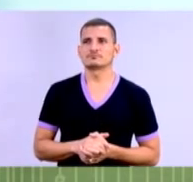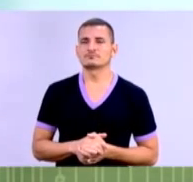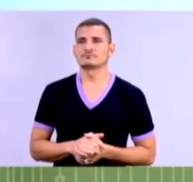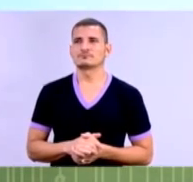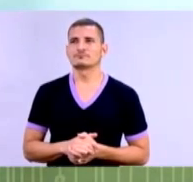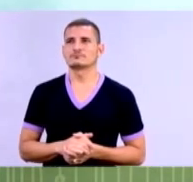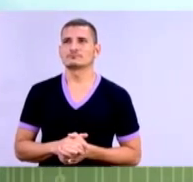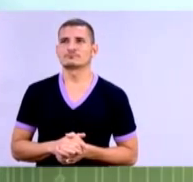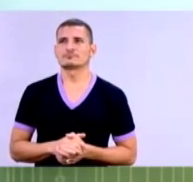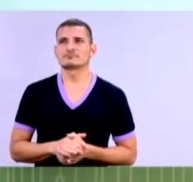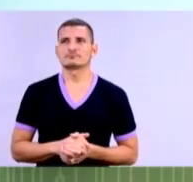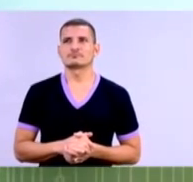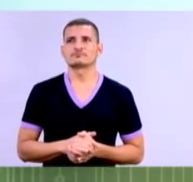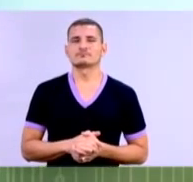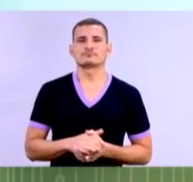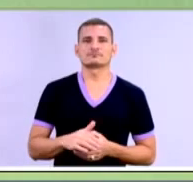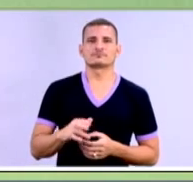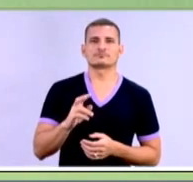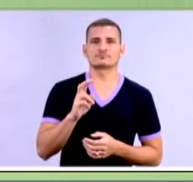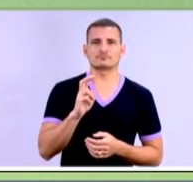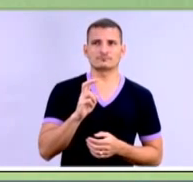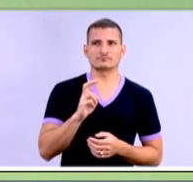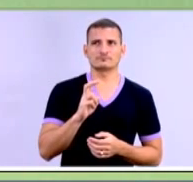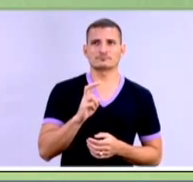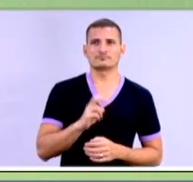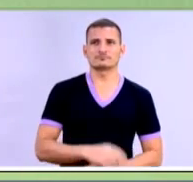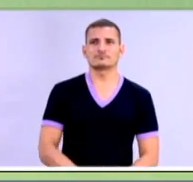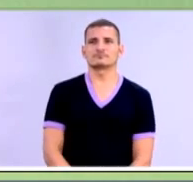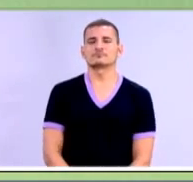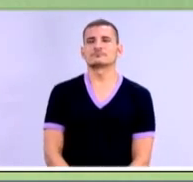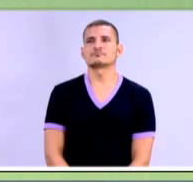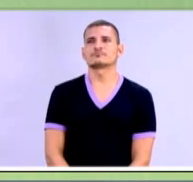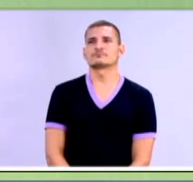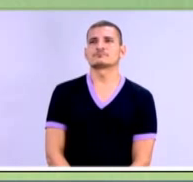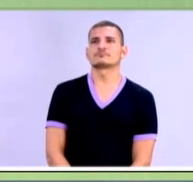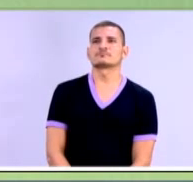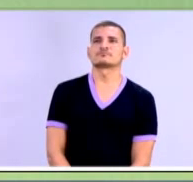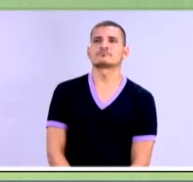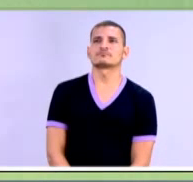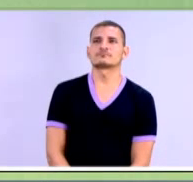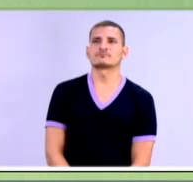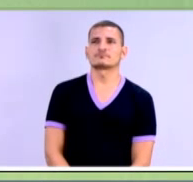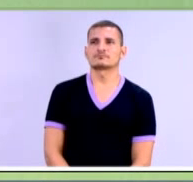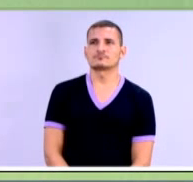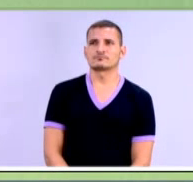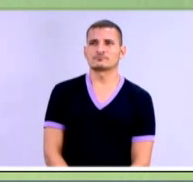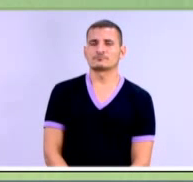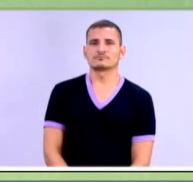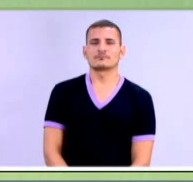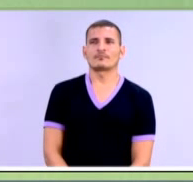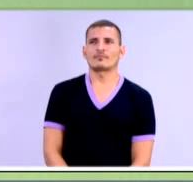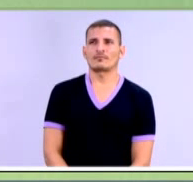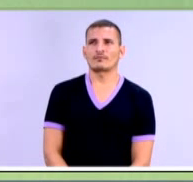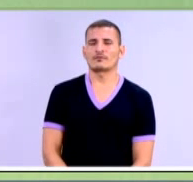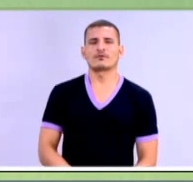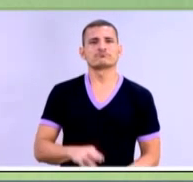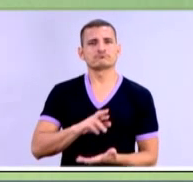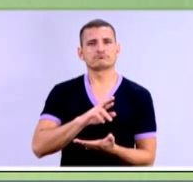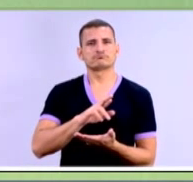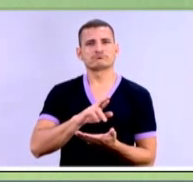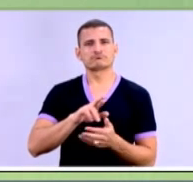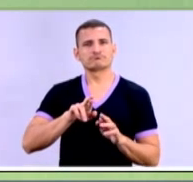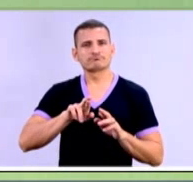para a questão 5, que é relativamente simples. Diferencie os meios físicos não guiados